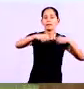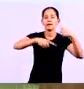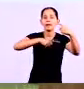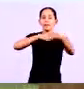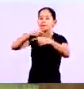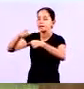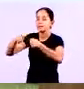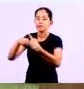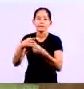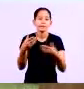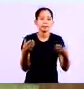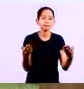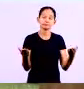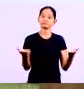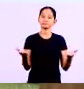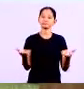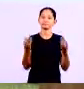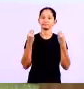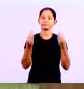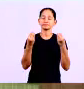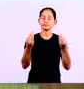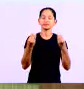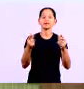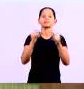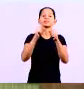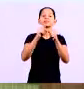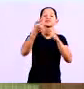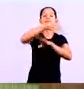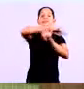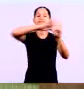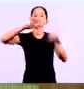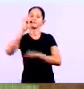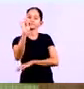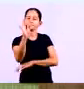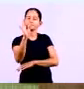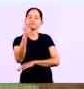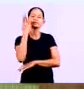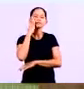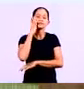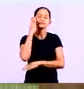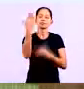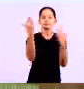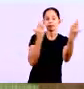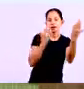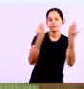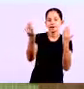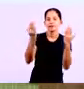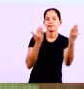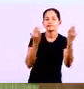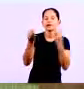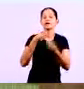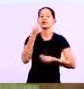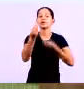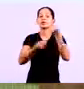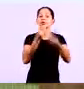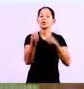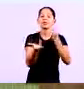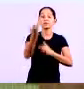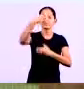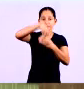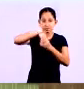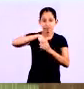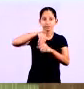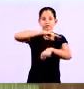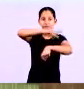pagando menos imposto. A gente vai ver uma tabela logo à frente que vai fazer esse link. Olha, no Brasil, a tributação ela